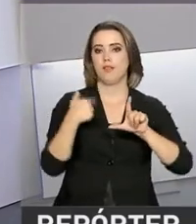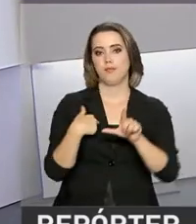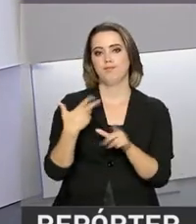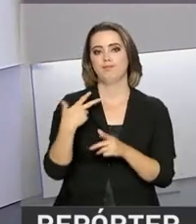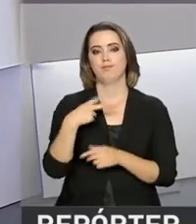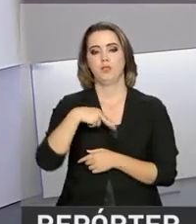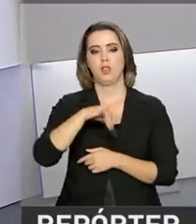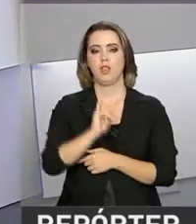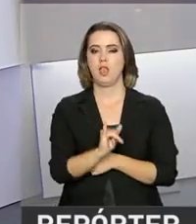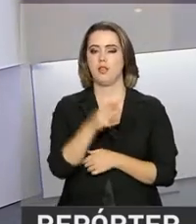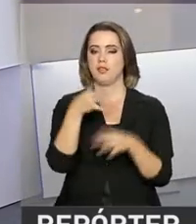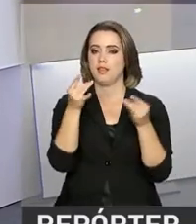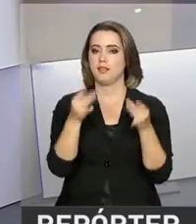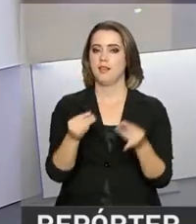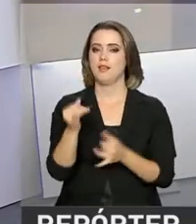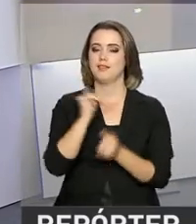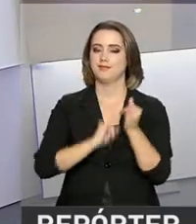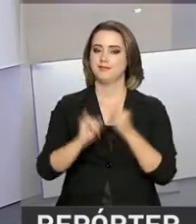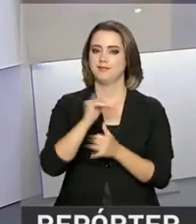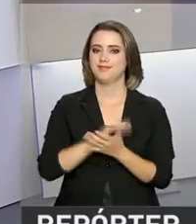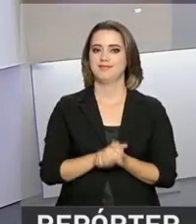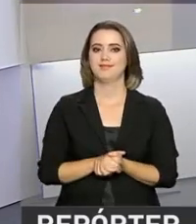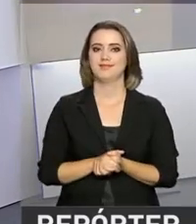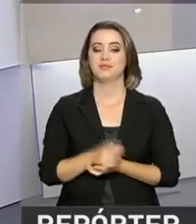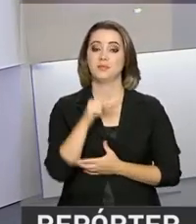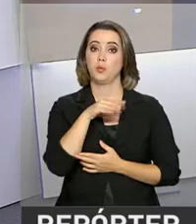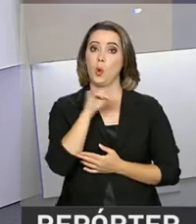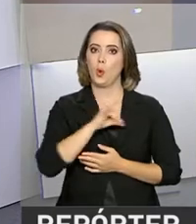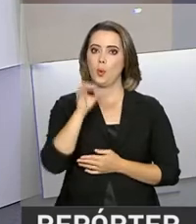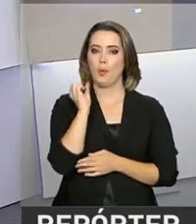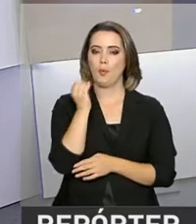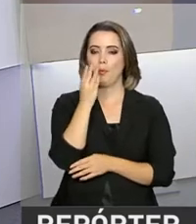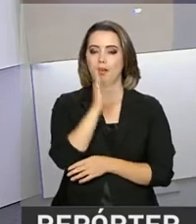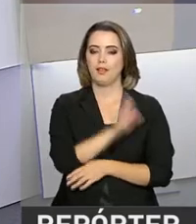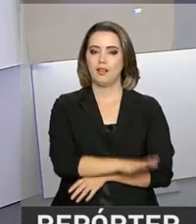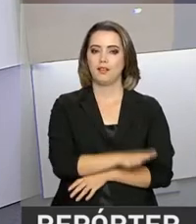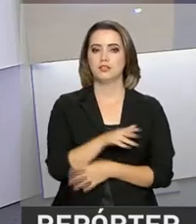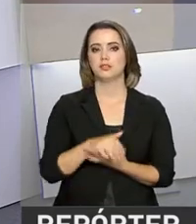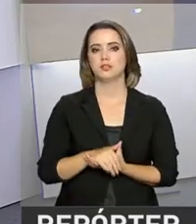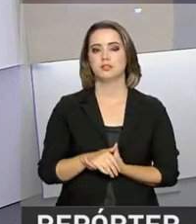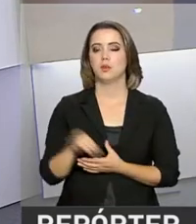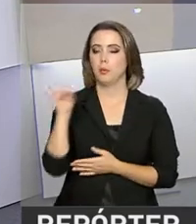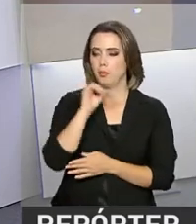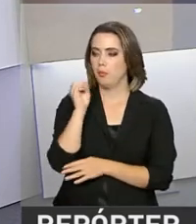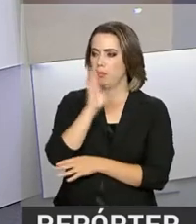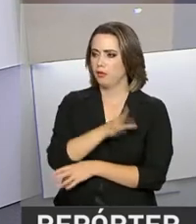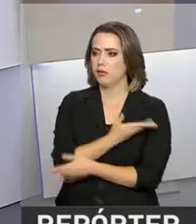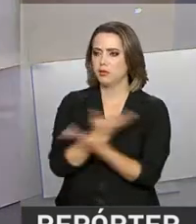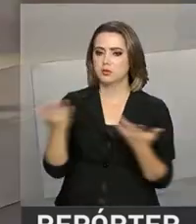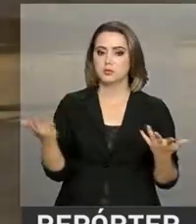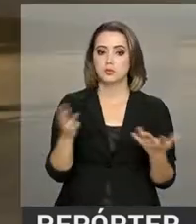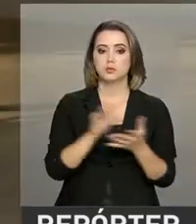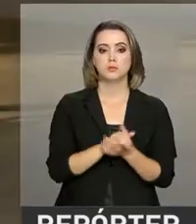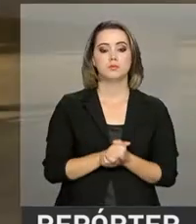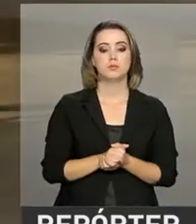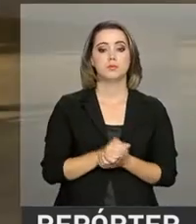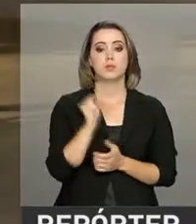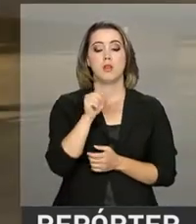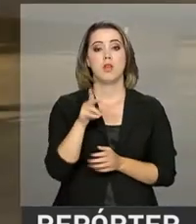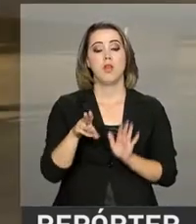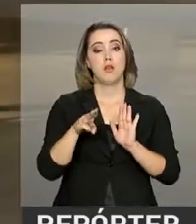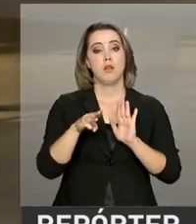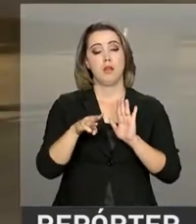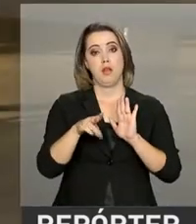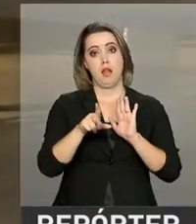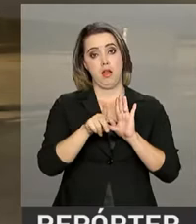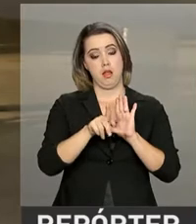Pereira tem as informações para a gente. Olá, Ney, boa tarde mais uma vez. Boa tarde, Roberto. Boa tarde a todos. A medida provisória que